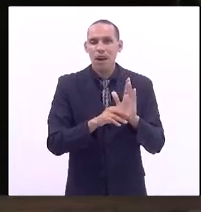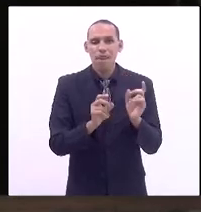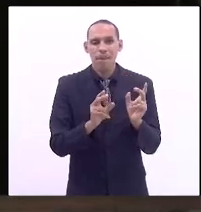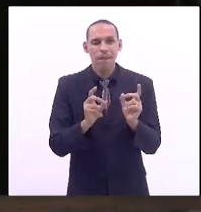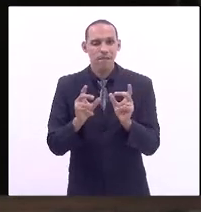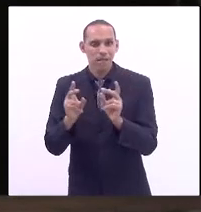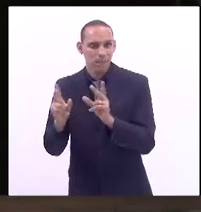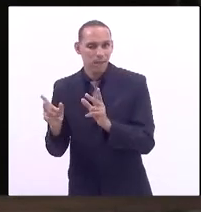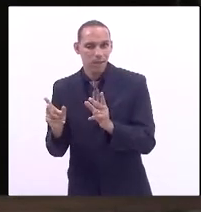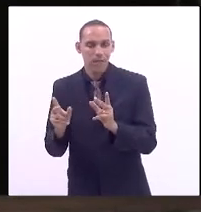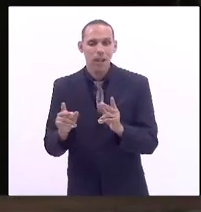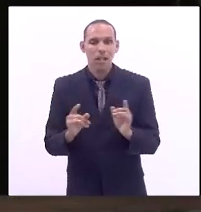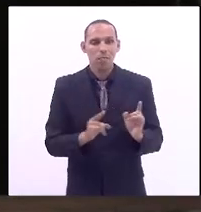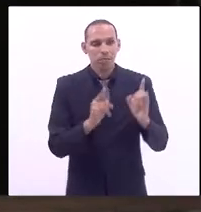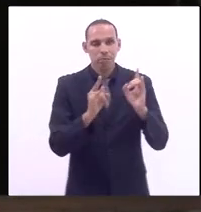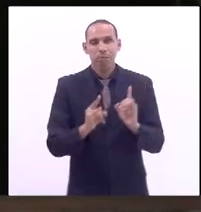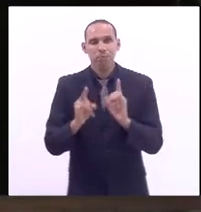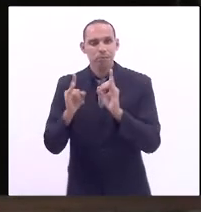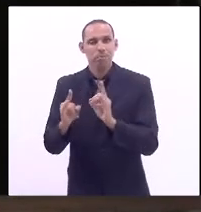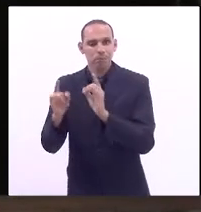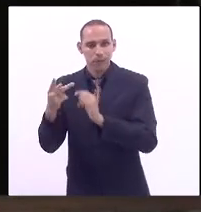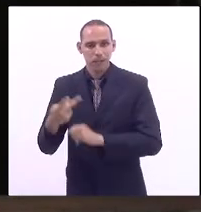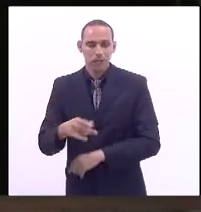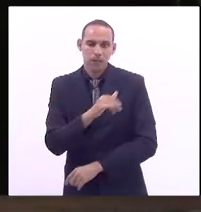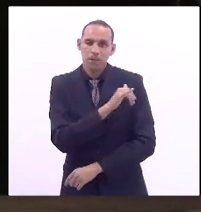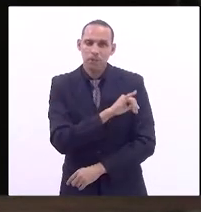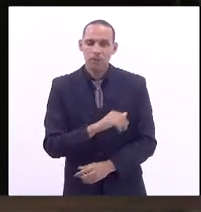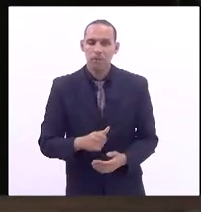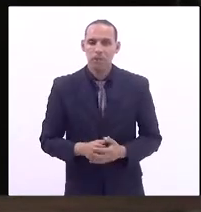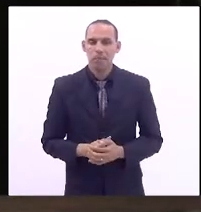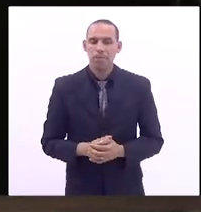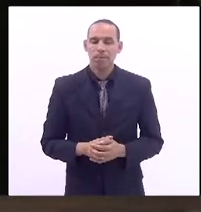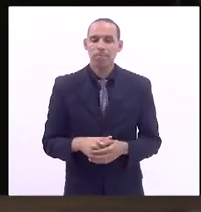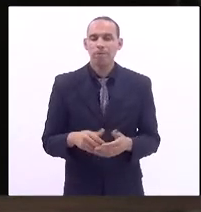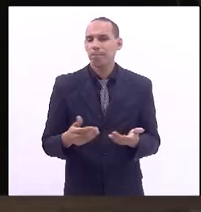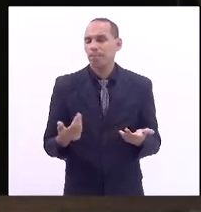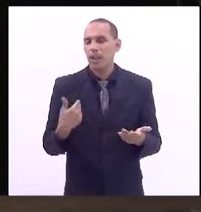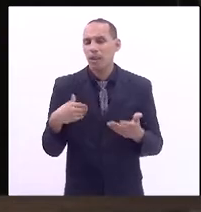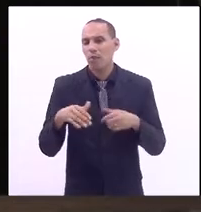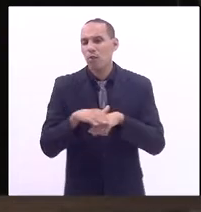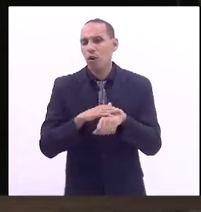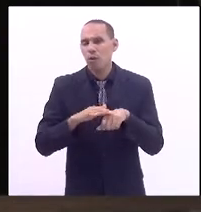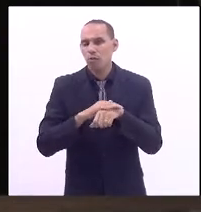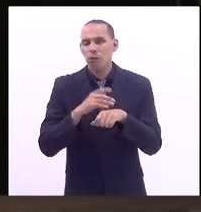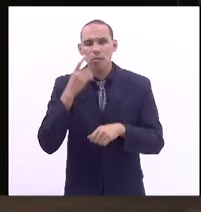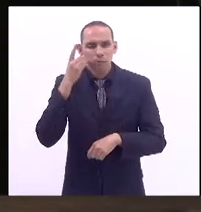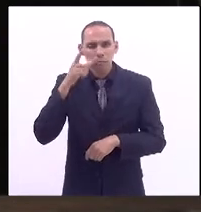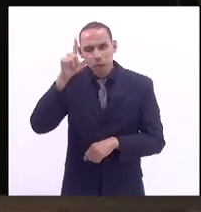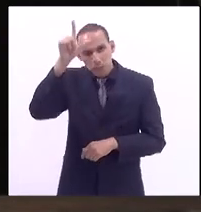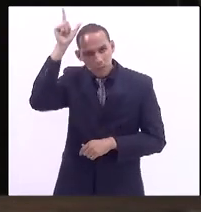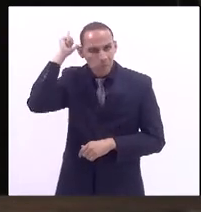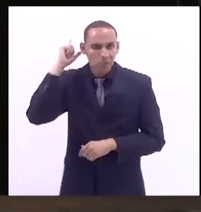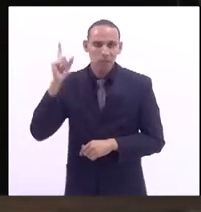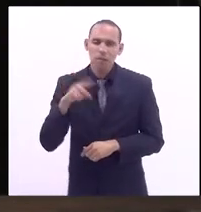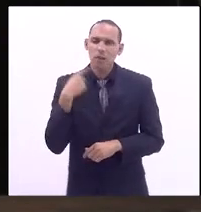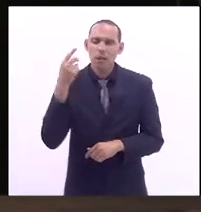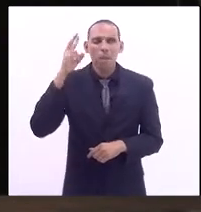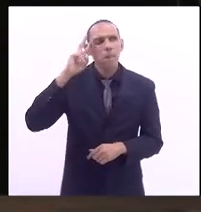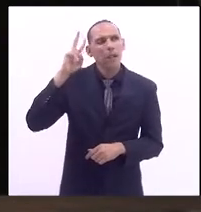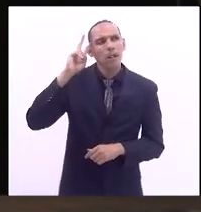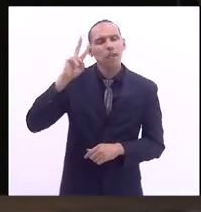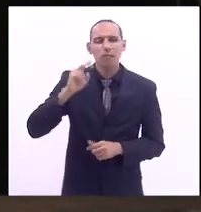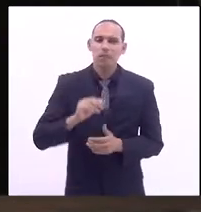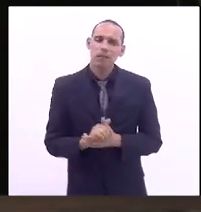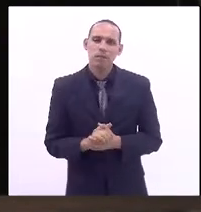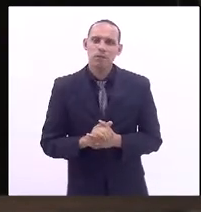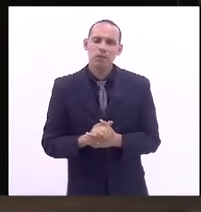de bens Imóveis Estado do Rio de Janeiro e dá outras providências fala conversando com o deputado diz Paulo estamos recordando